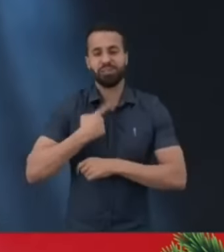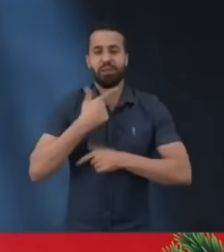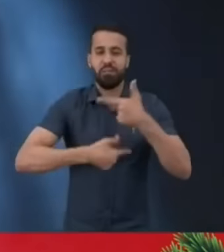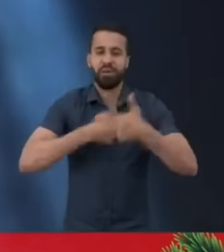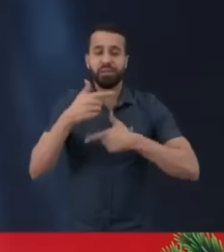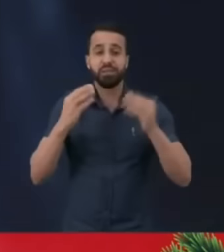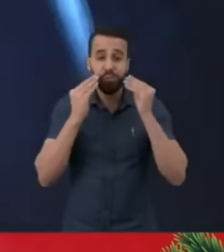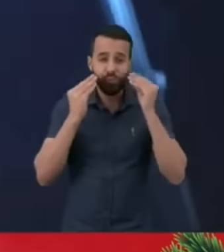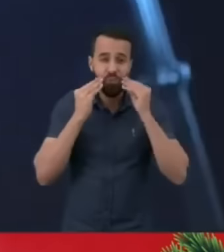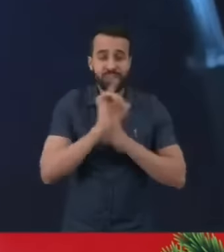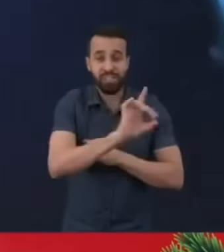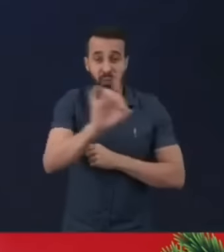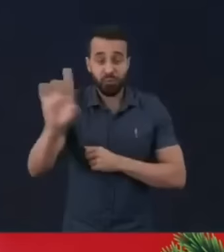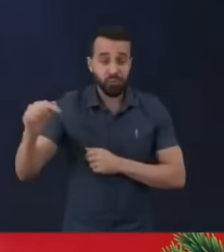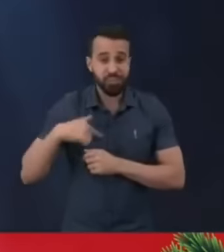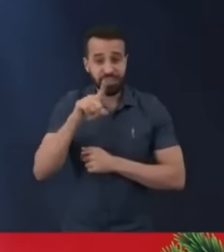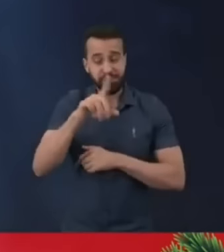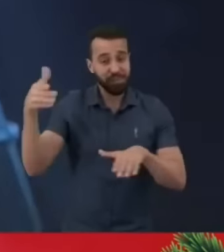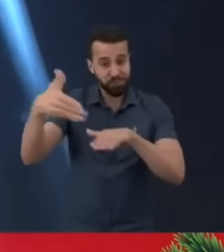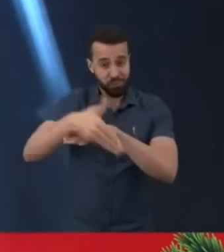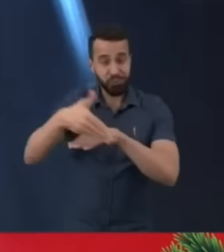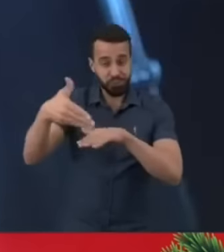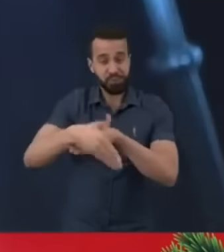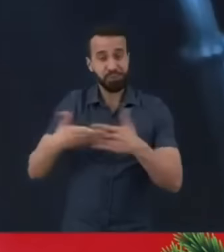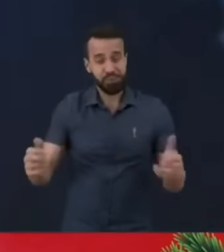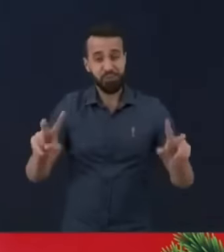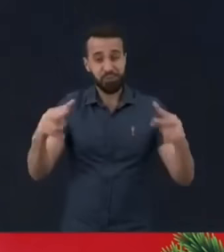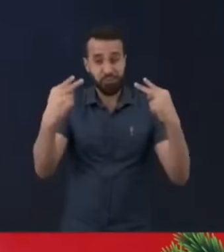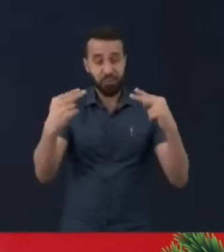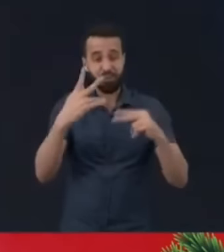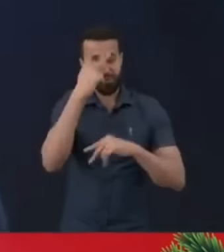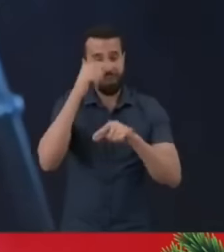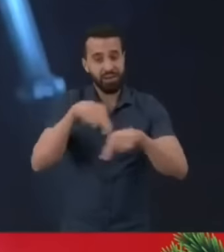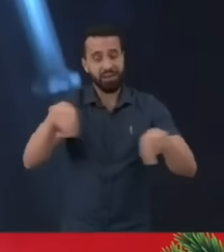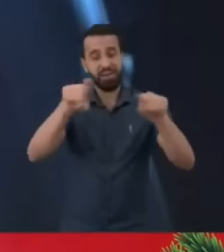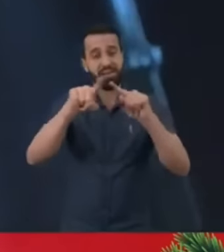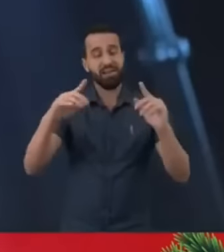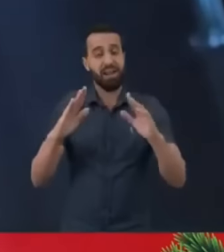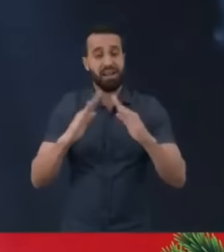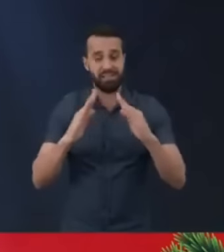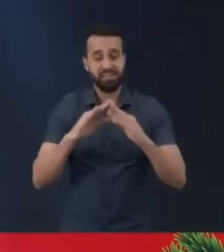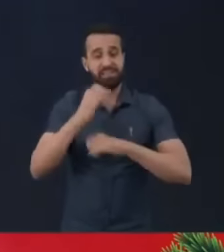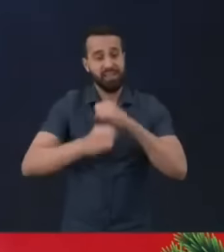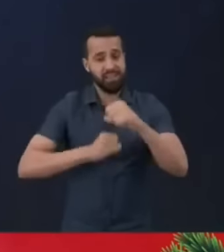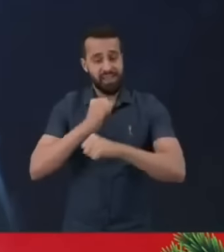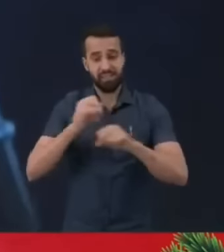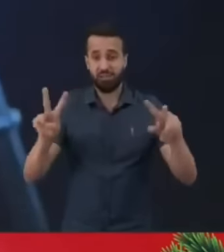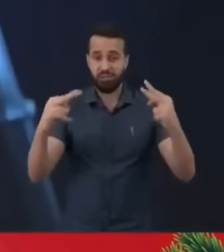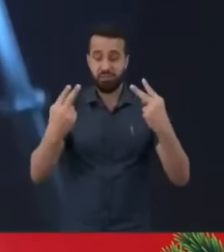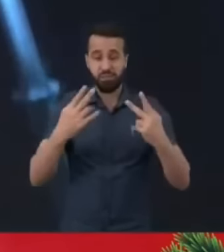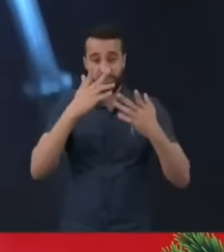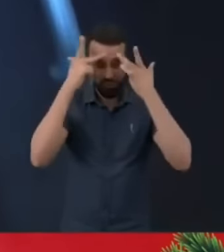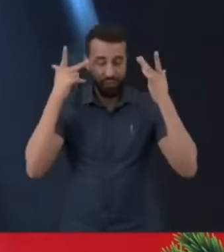um de vocês, o pessoal que participou com a gente, o pessoal em casa, o pessoal da internet, quem colaborou,